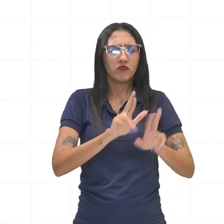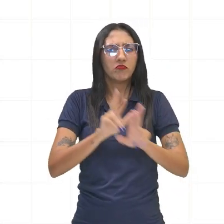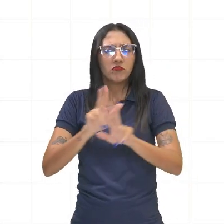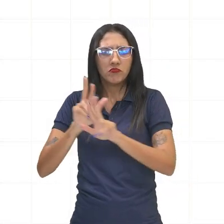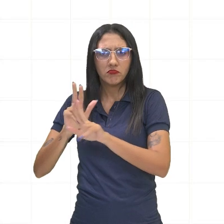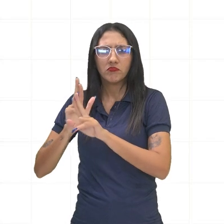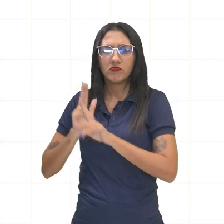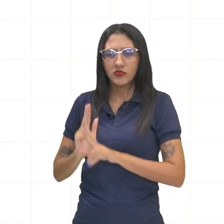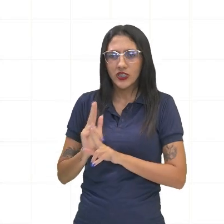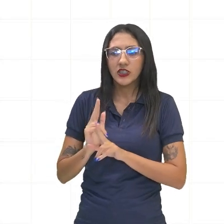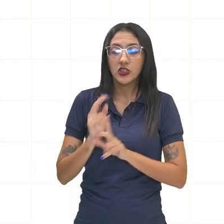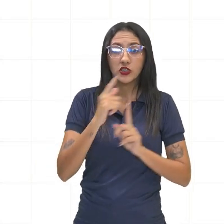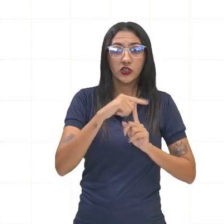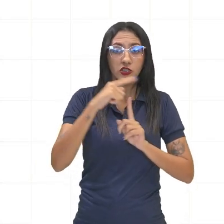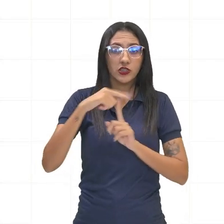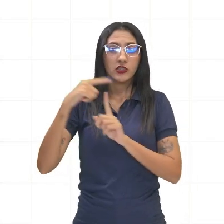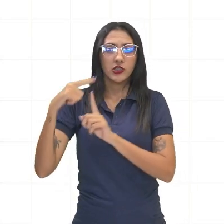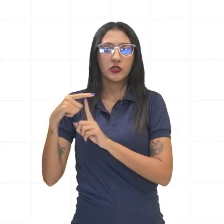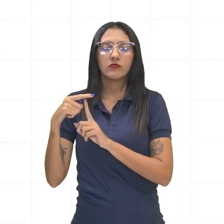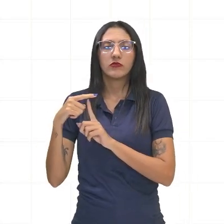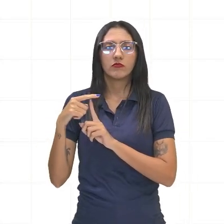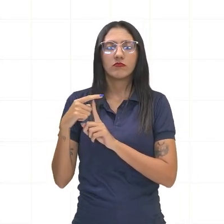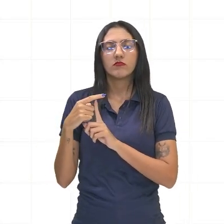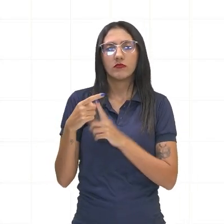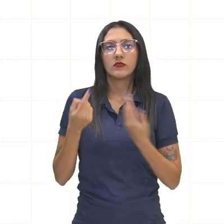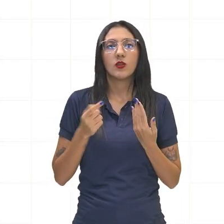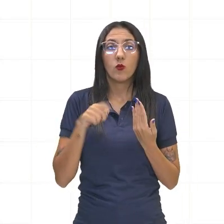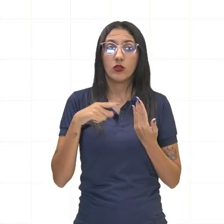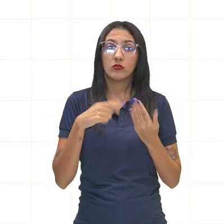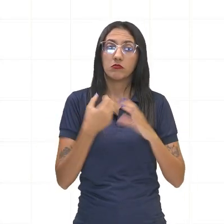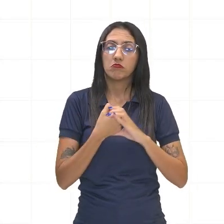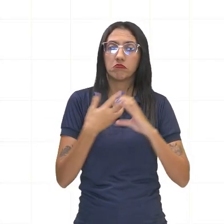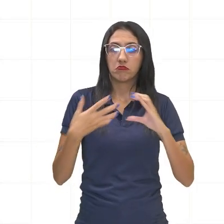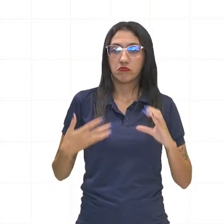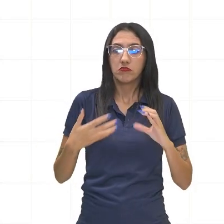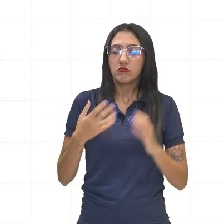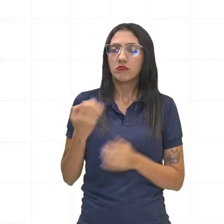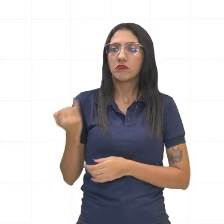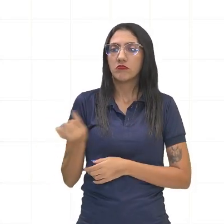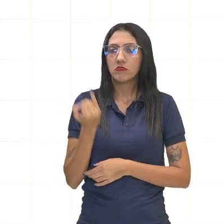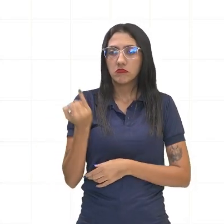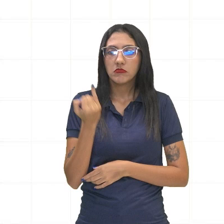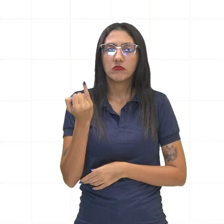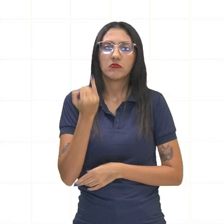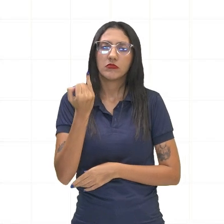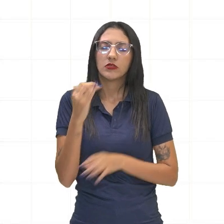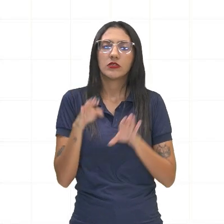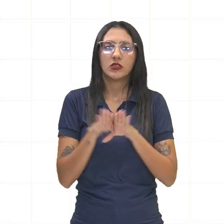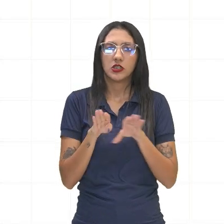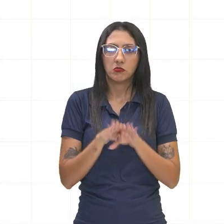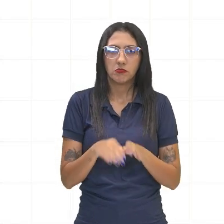longo do tempo. Isso é um ponto muito importante. Por quê? O nosso componente, o componente de